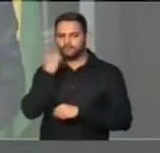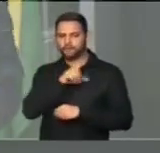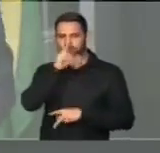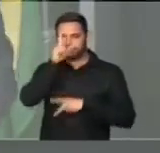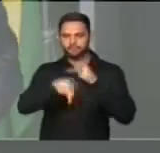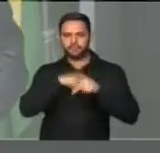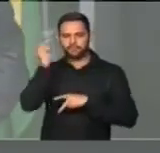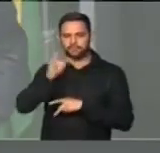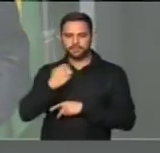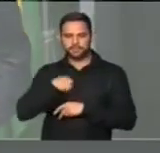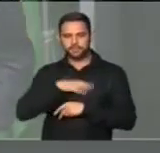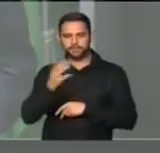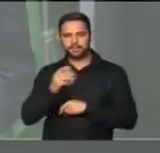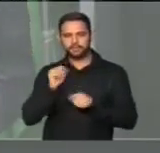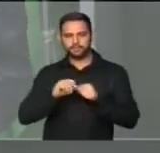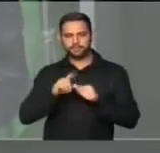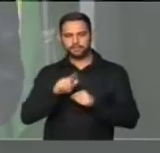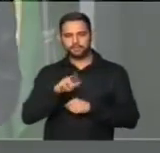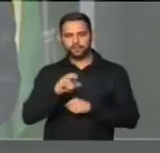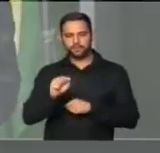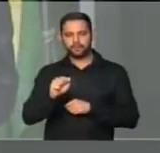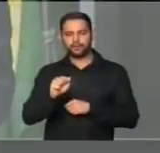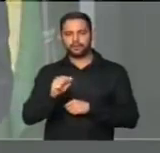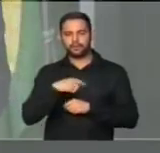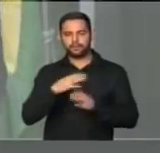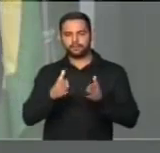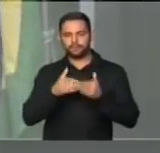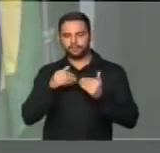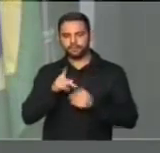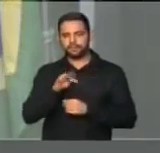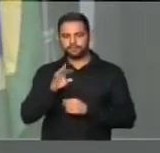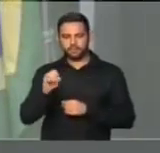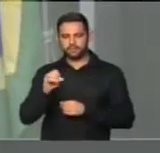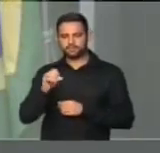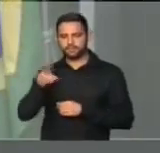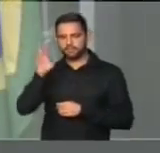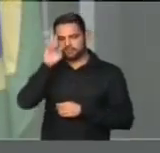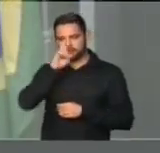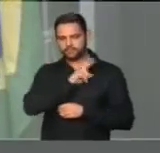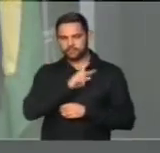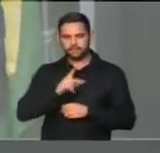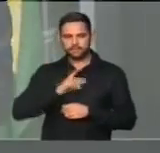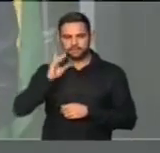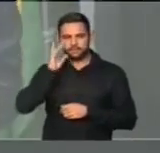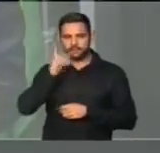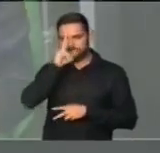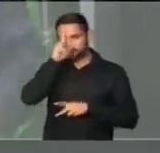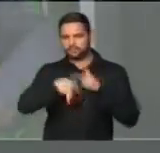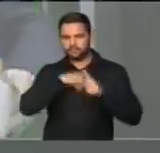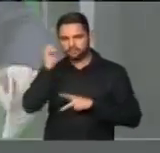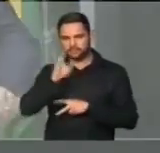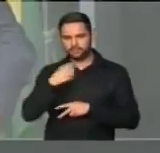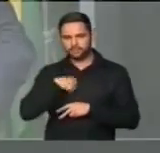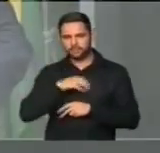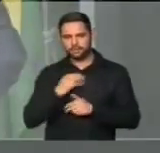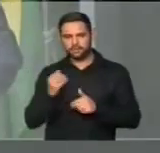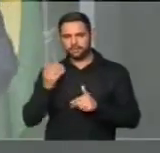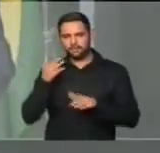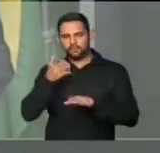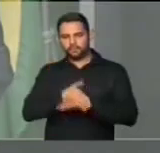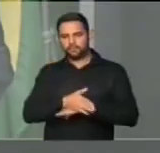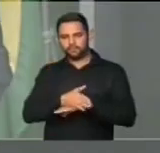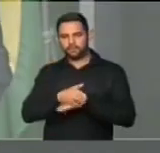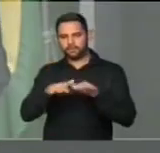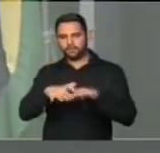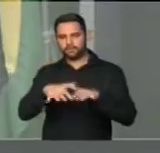brasileiro e que queriam cometer um golpe. Quem está pedindo o impeachment da presidente Dilma é o povo brasileiro que ocupa a